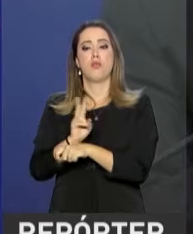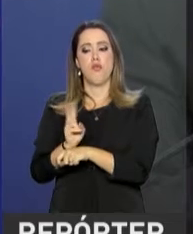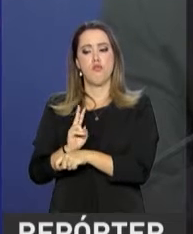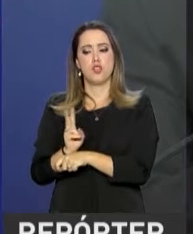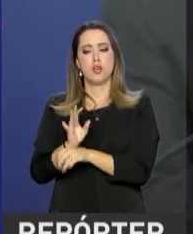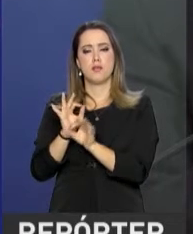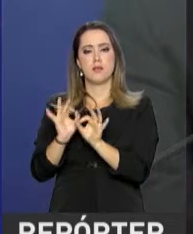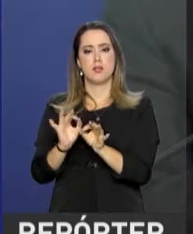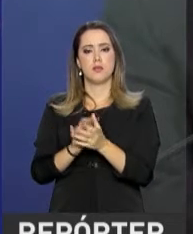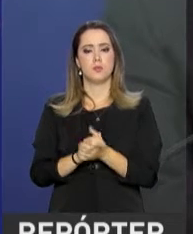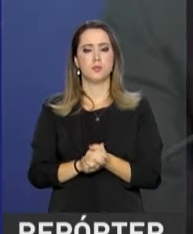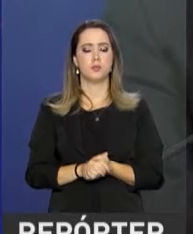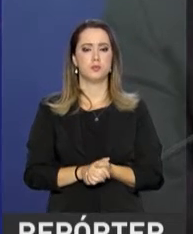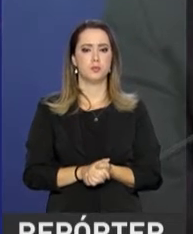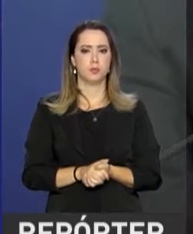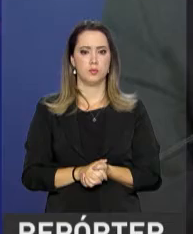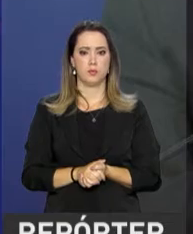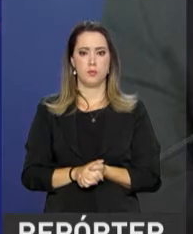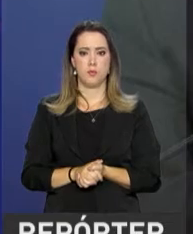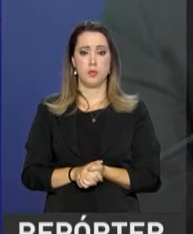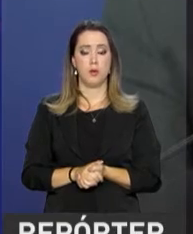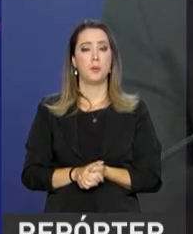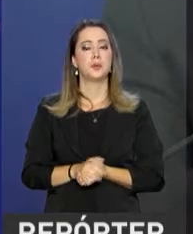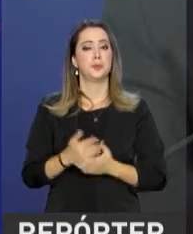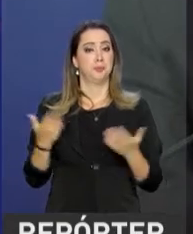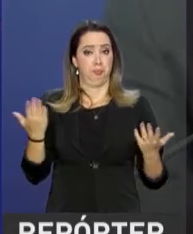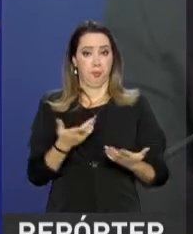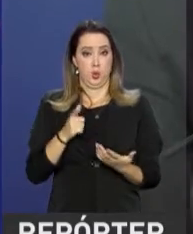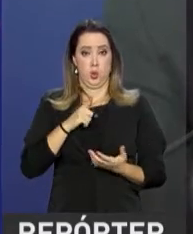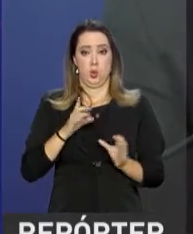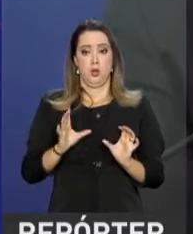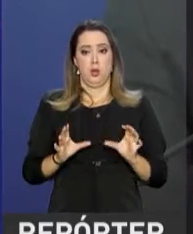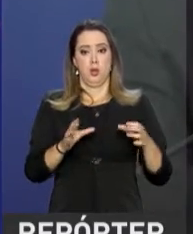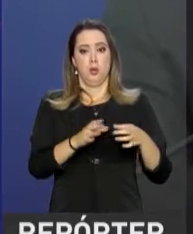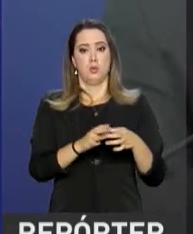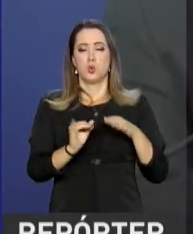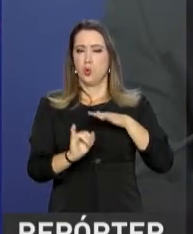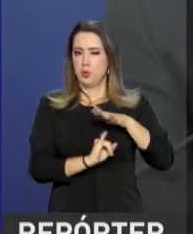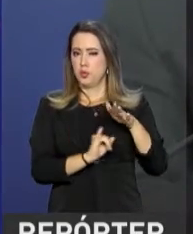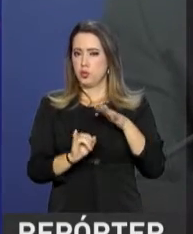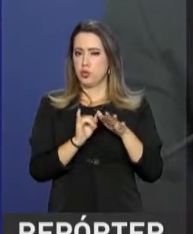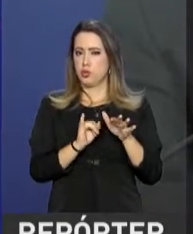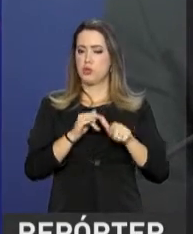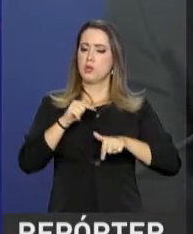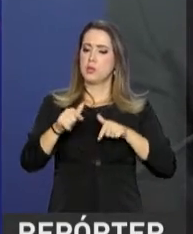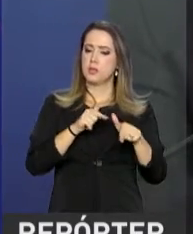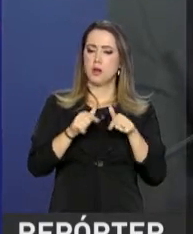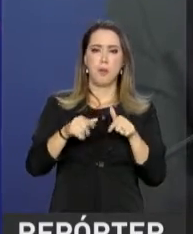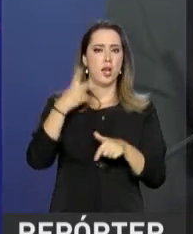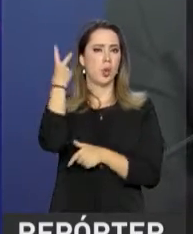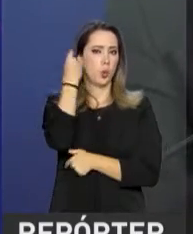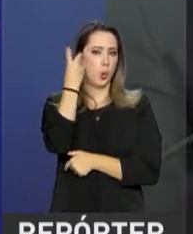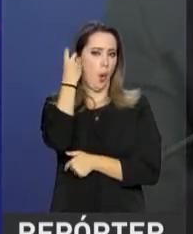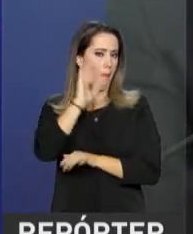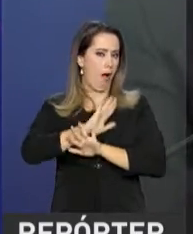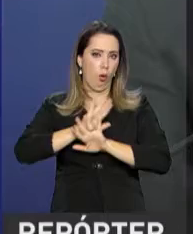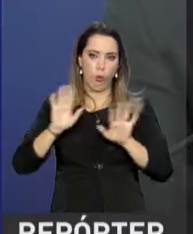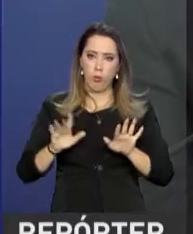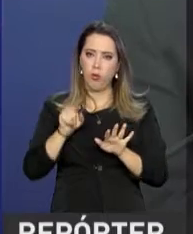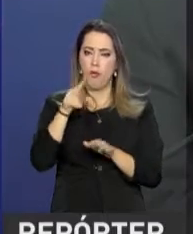nós temos instituições funcionando com toda tranquilidade veja que o judiciário